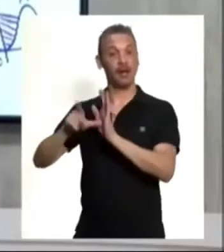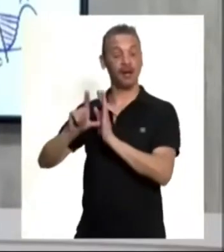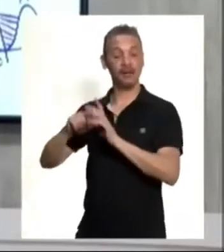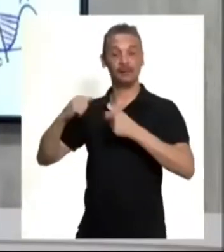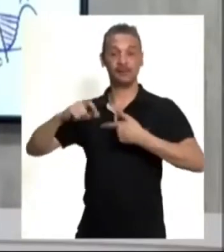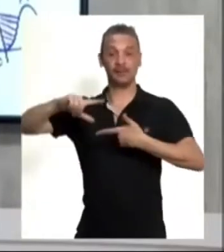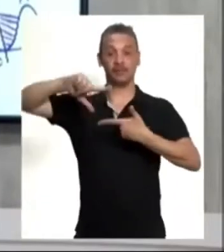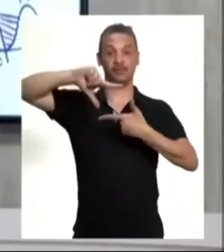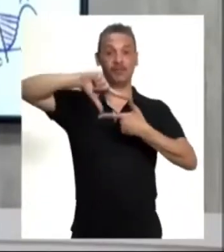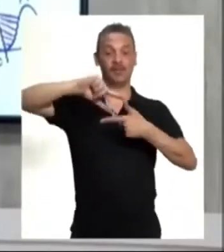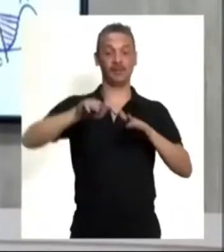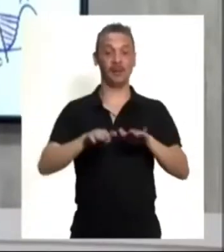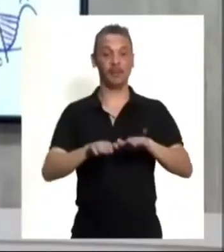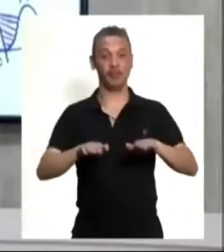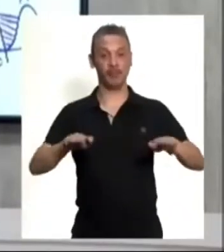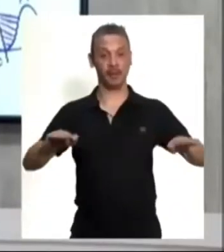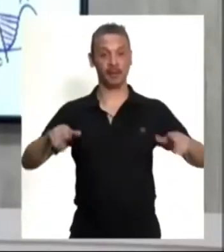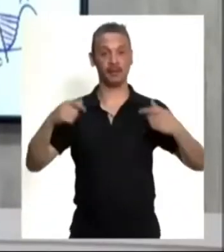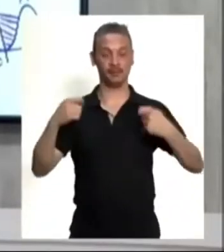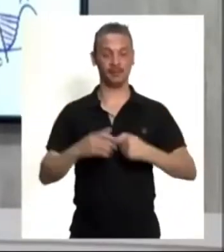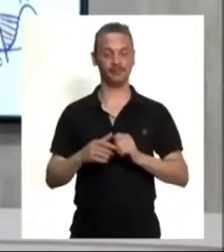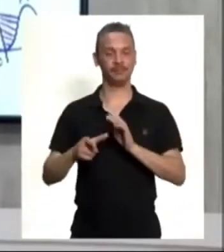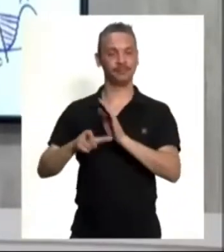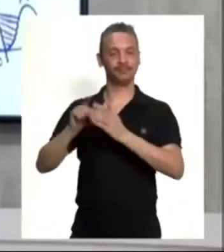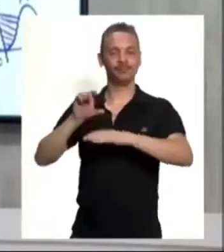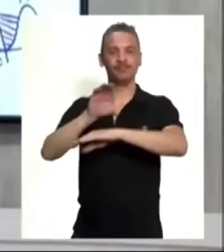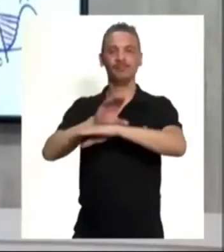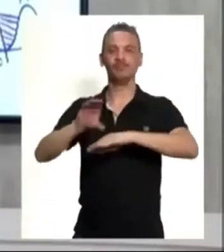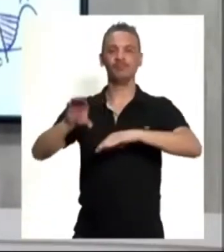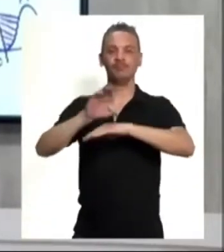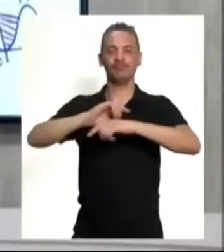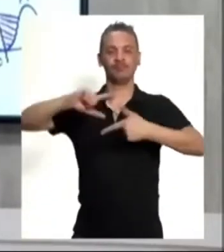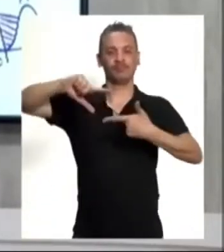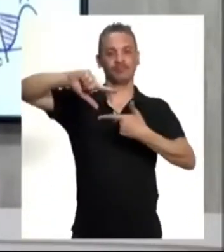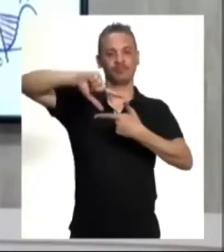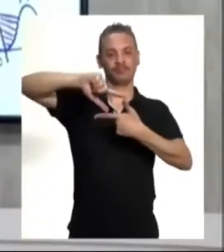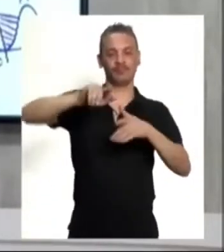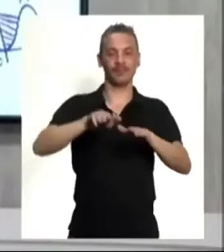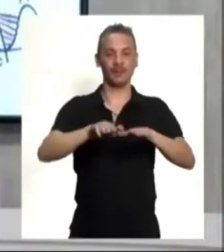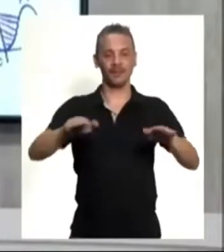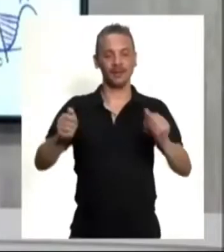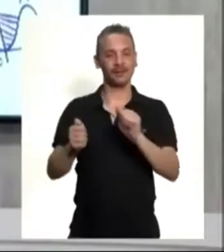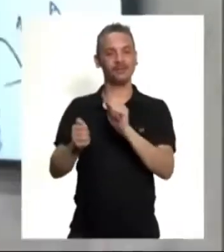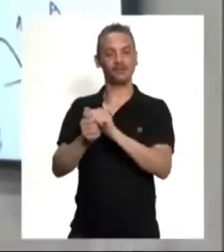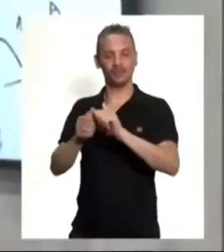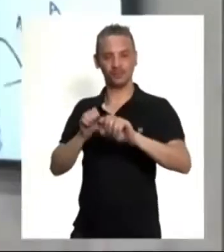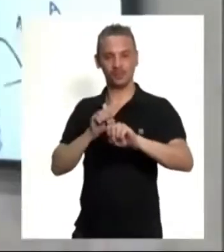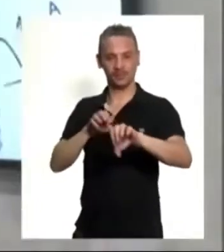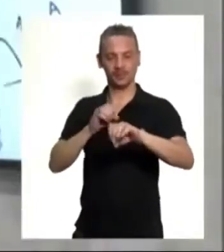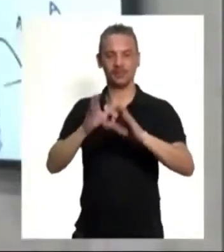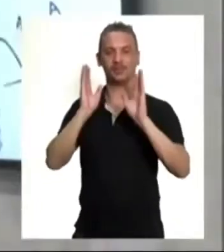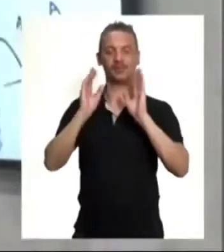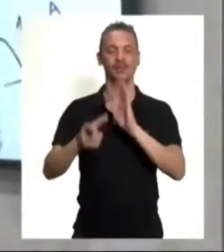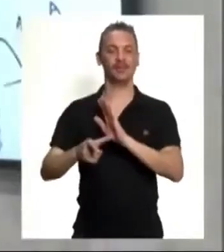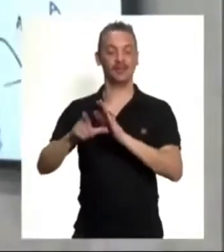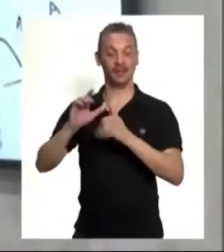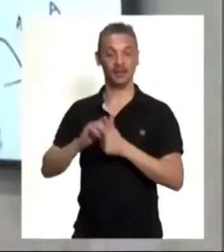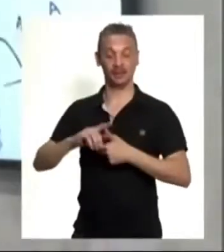É muito importante aqueles cursos anteriores da geometria plana que nós fizemos juntos, né? A geometria plana é uma